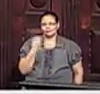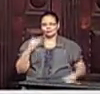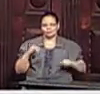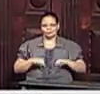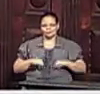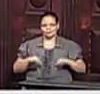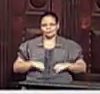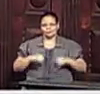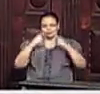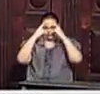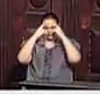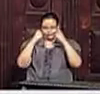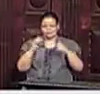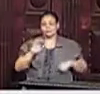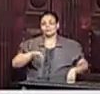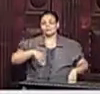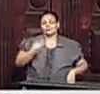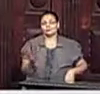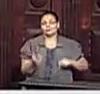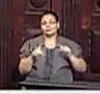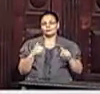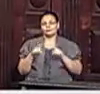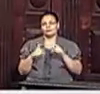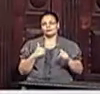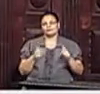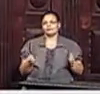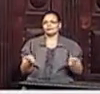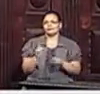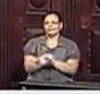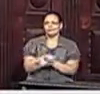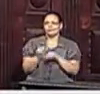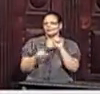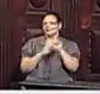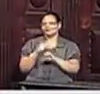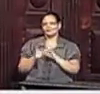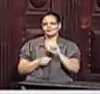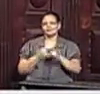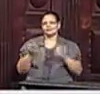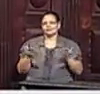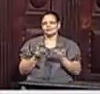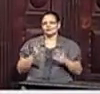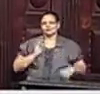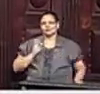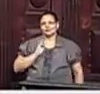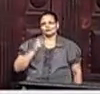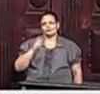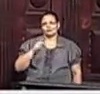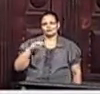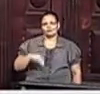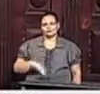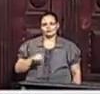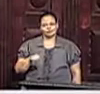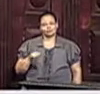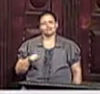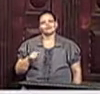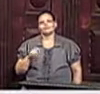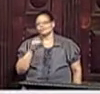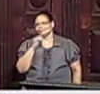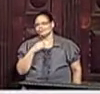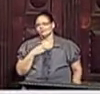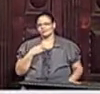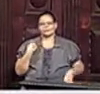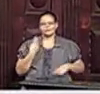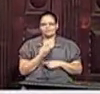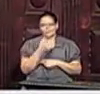a violência fora do serviço. A coisa está invertendo. Hoje os policiais militares estão sendo caçados.